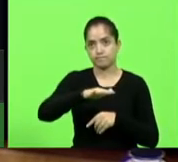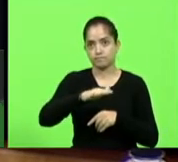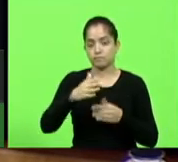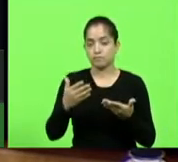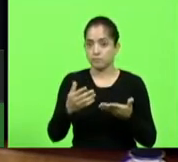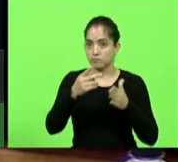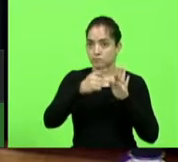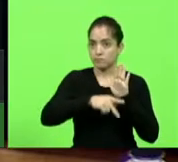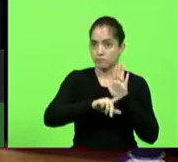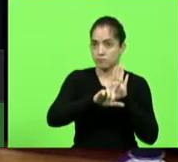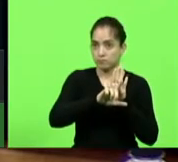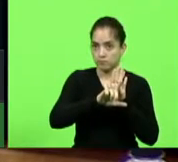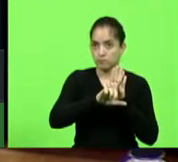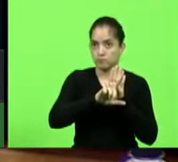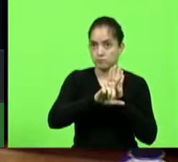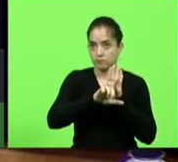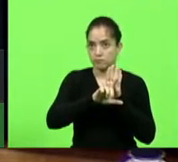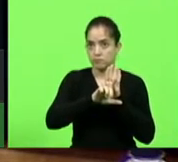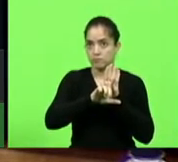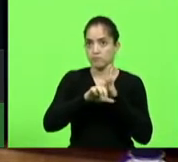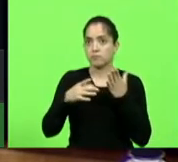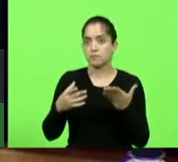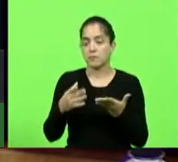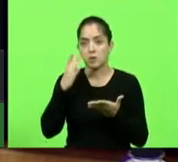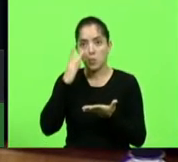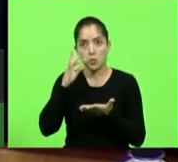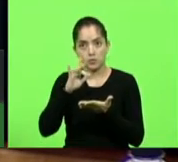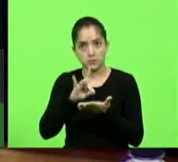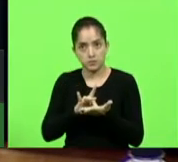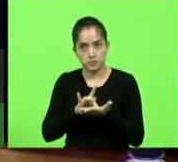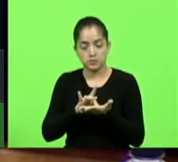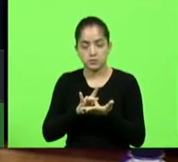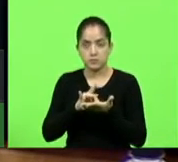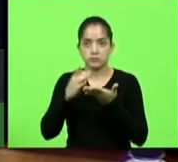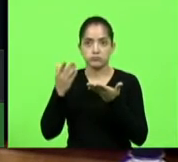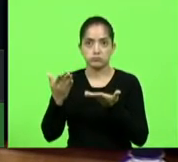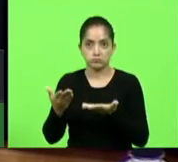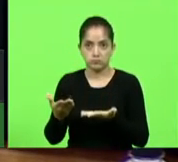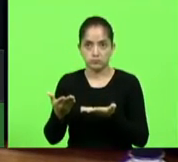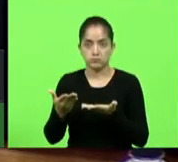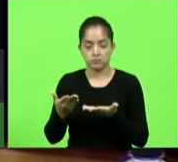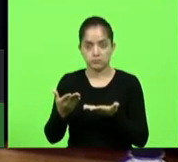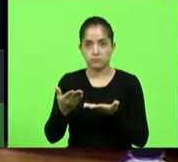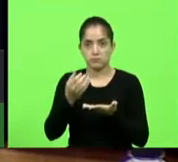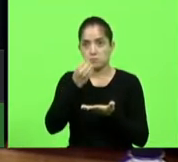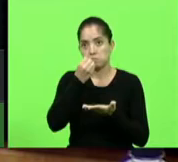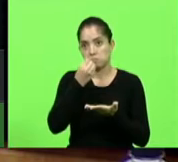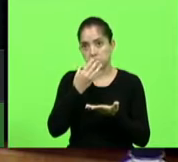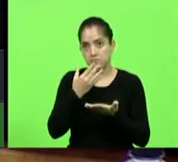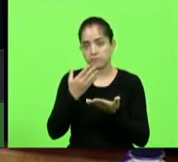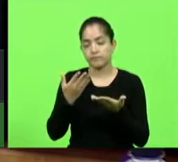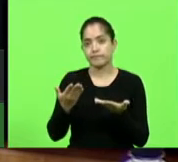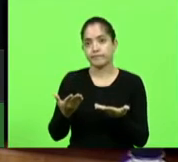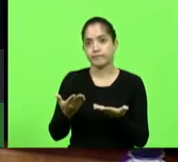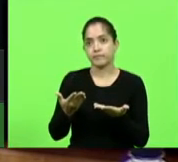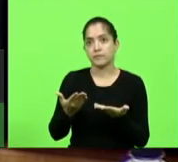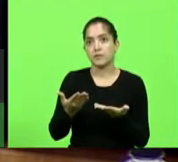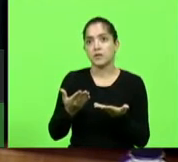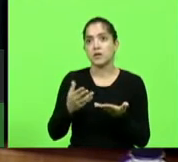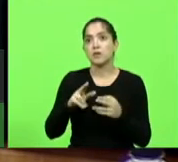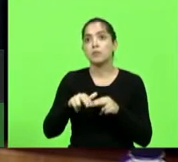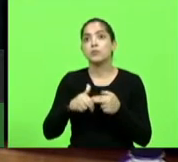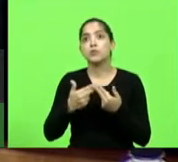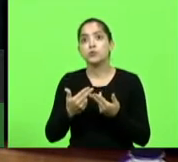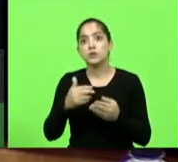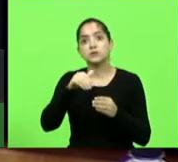lei ele merece todo o nosso reconhecimento. Acredito que é um projeto bem intencionado e, por isso, inclusive, eu